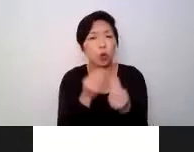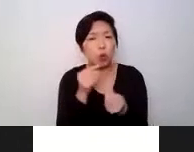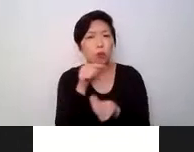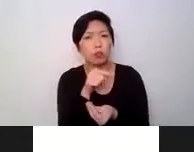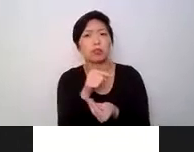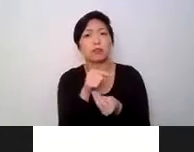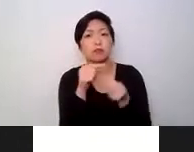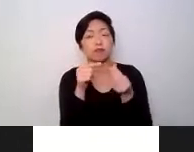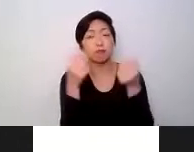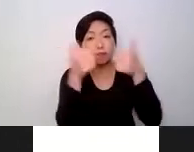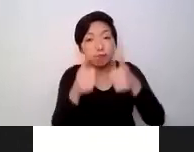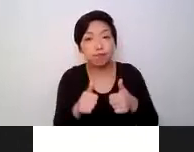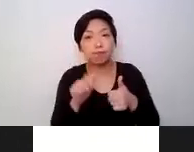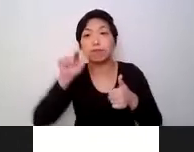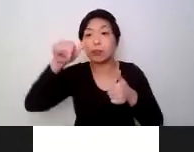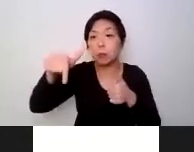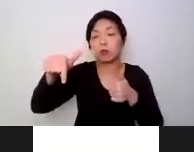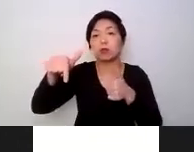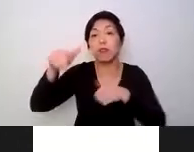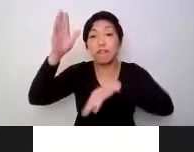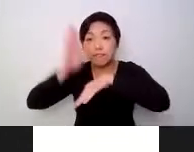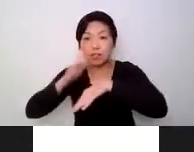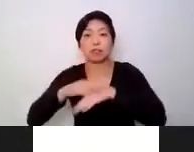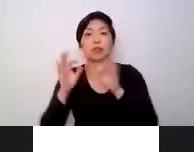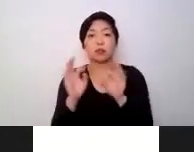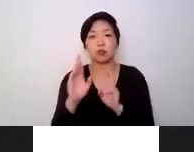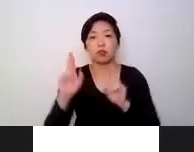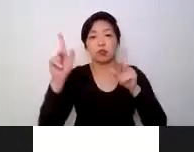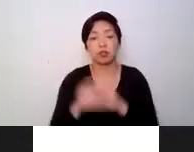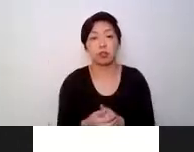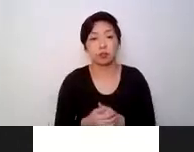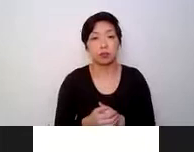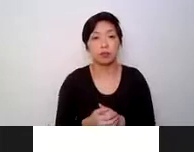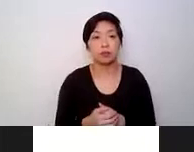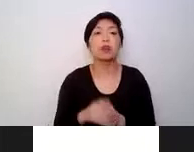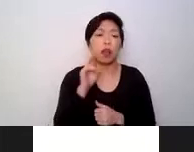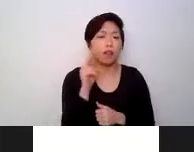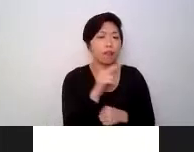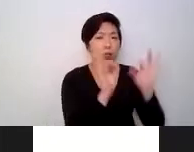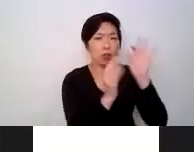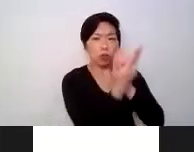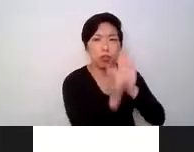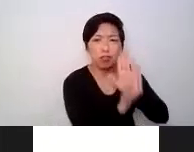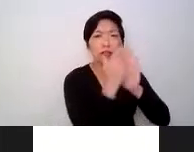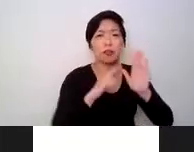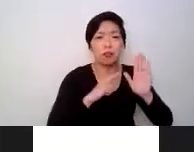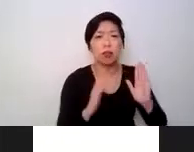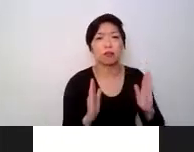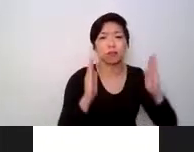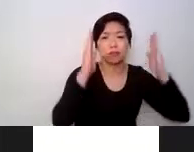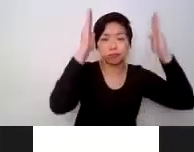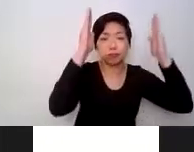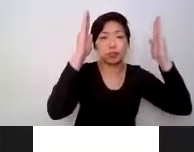para a execução da obra no projeto a gente vê de novo essas paredes altas laterais contínuas essa